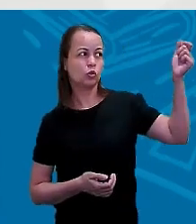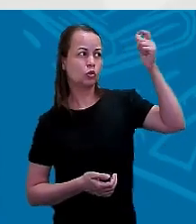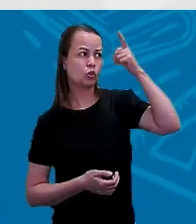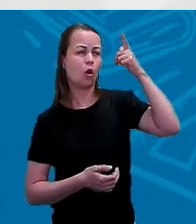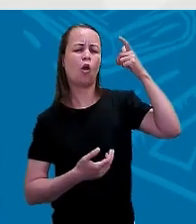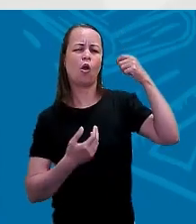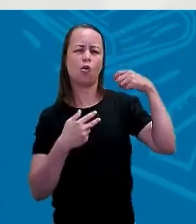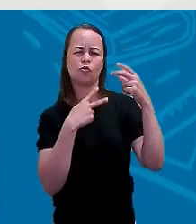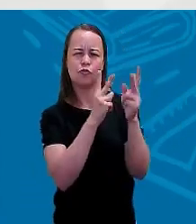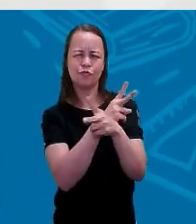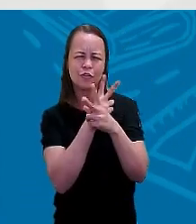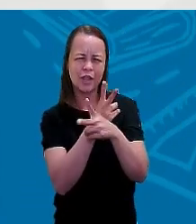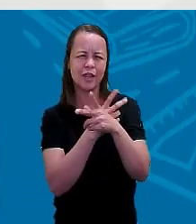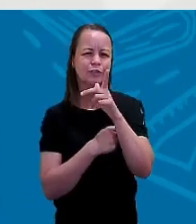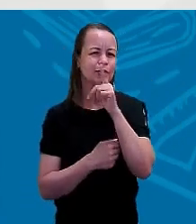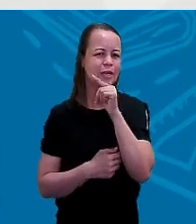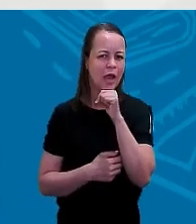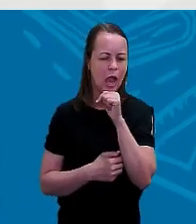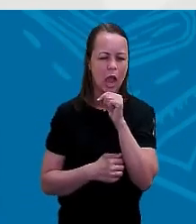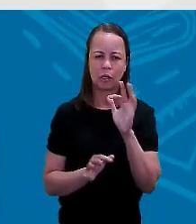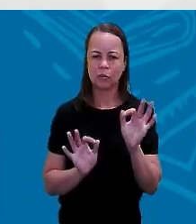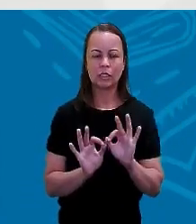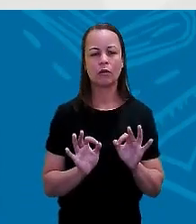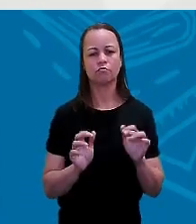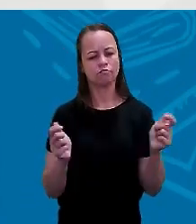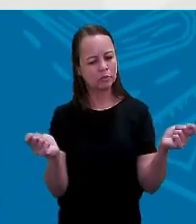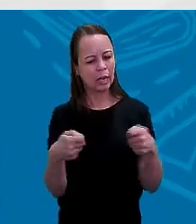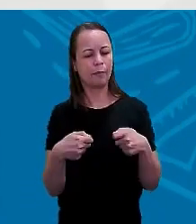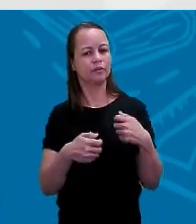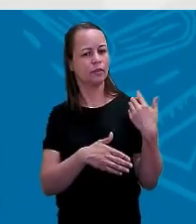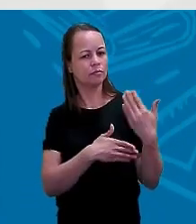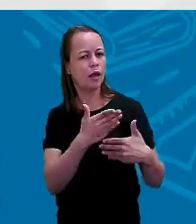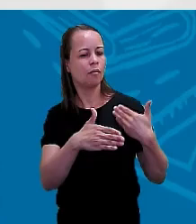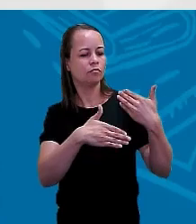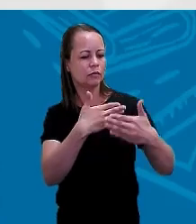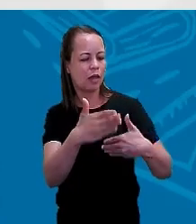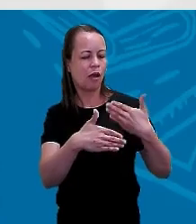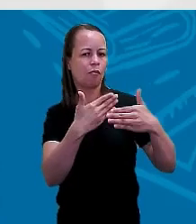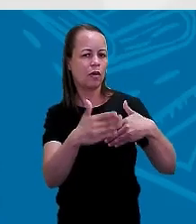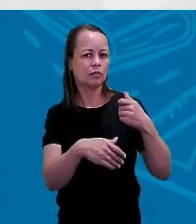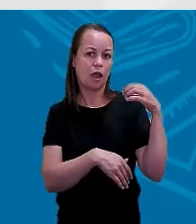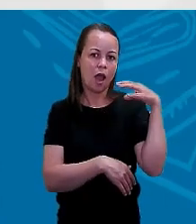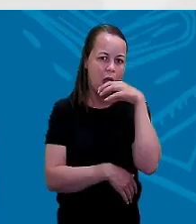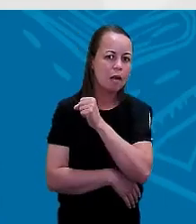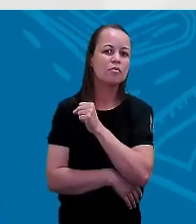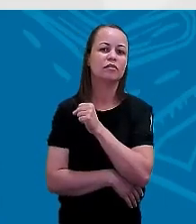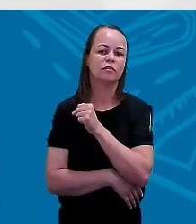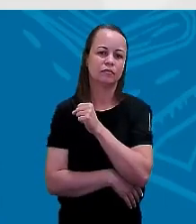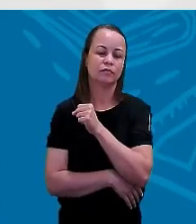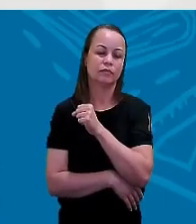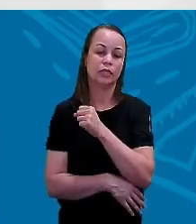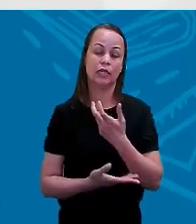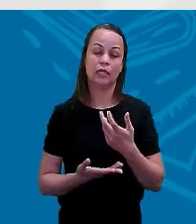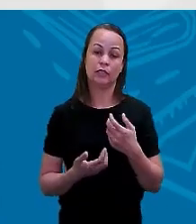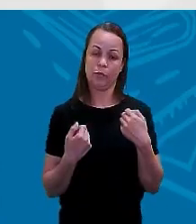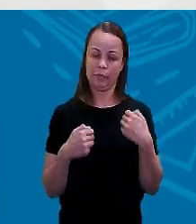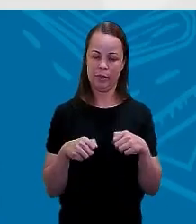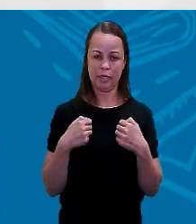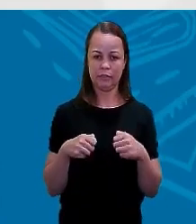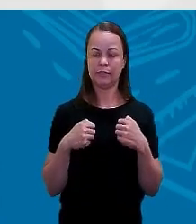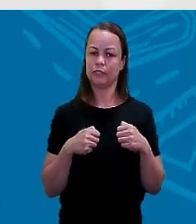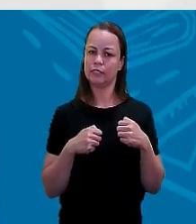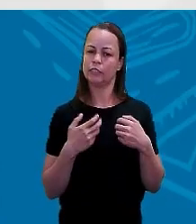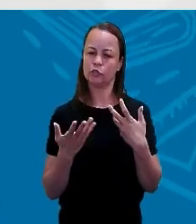vento, a água não, elas têm uma capacidade de renovação rápida, tá certo? Portanto, aí a necessidade